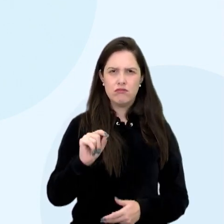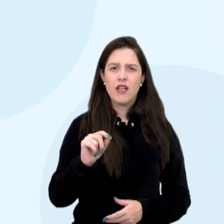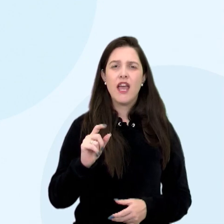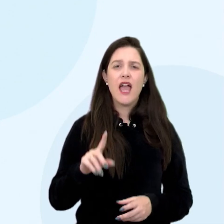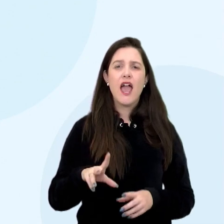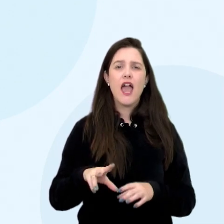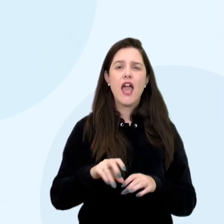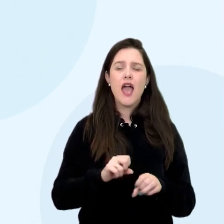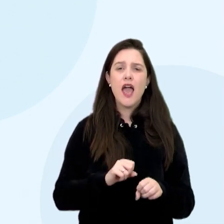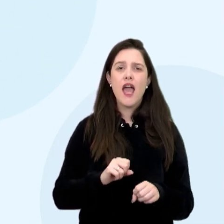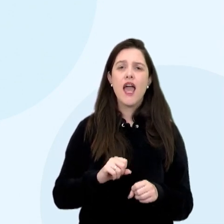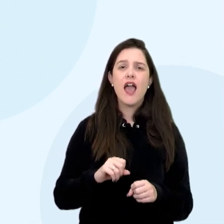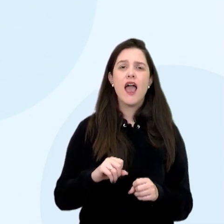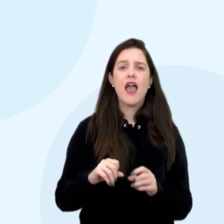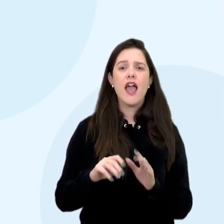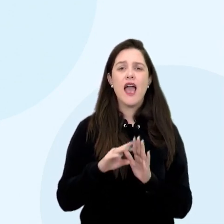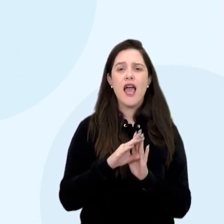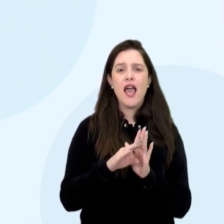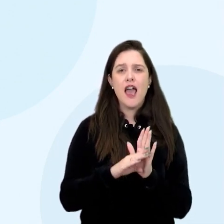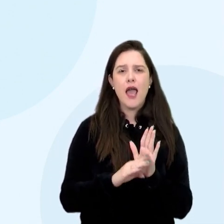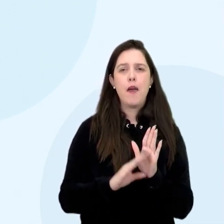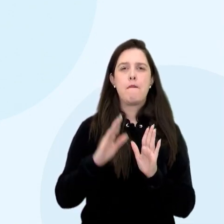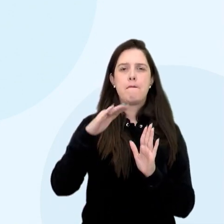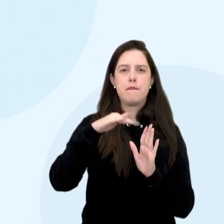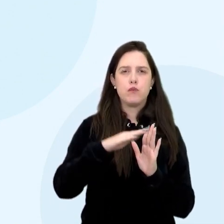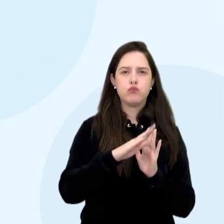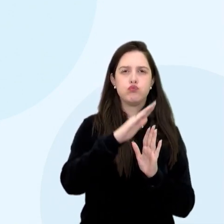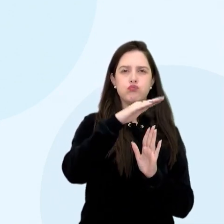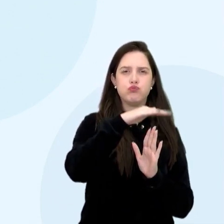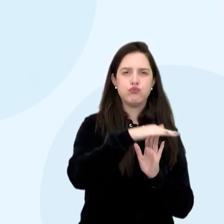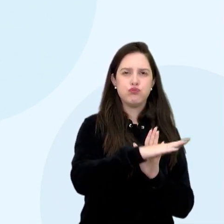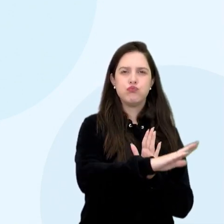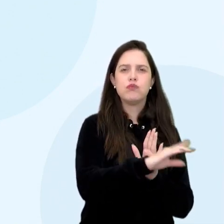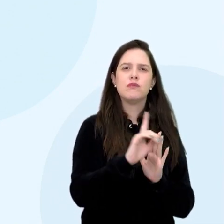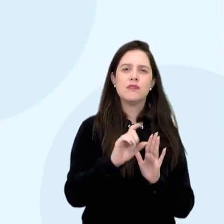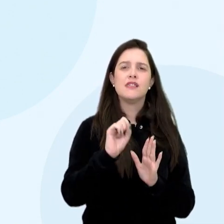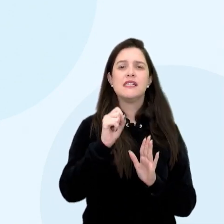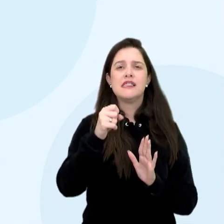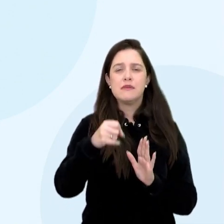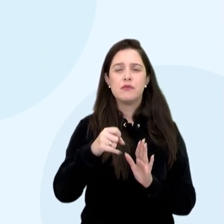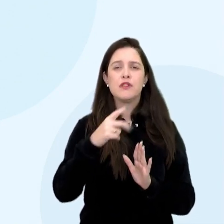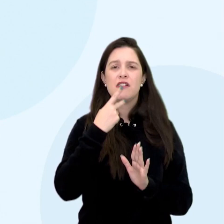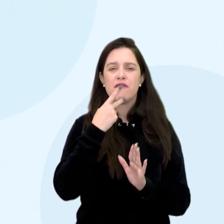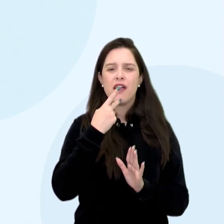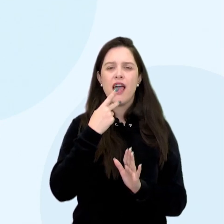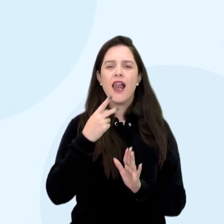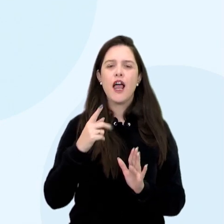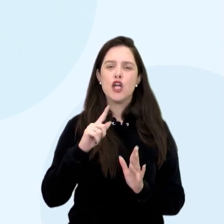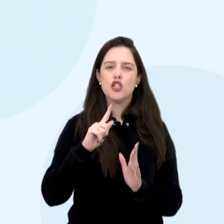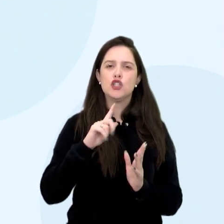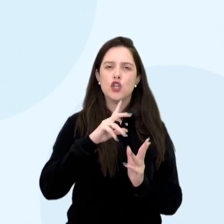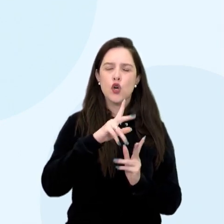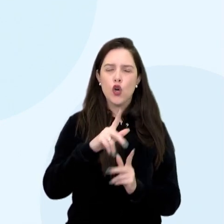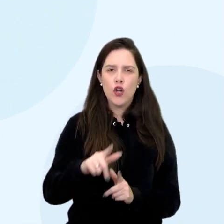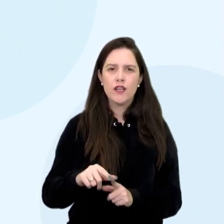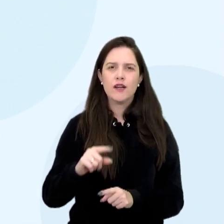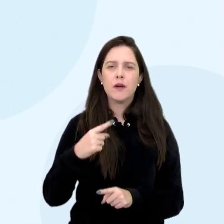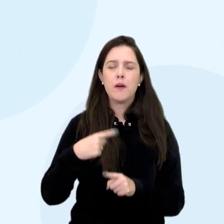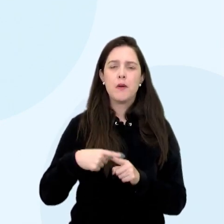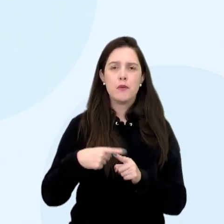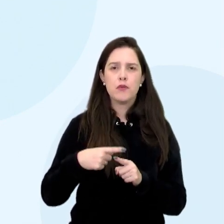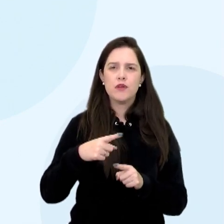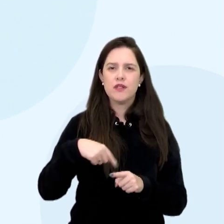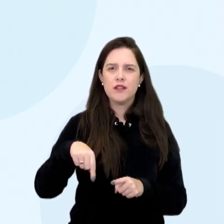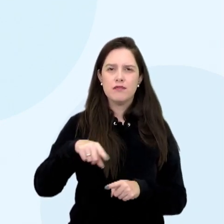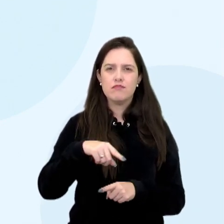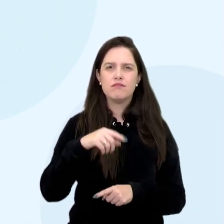formação das cadeias montanhosas. Por isso que fala aí que são formações geológicas consideradas recentes, porque logicamente elas